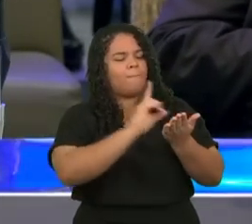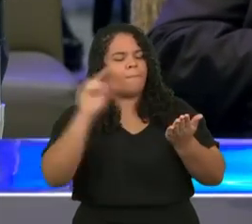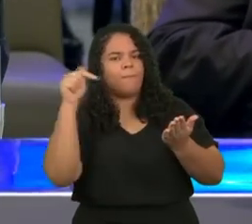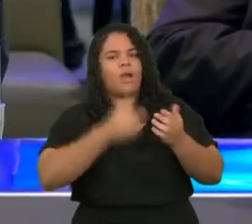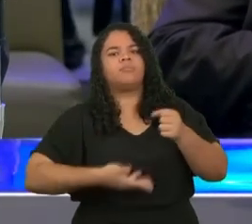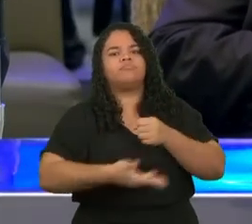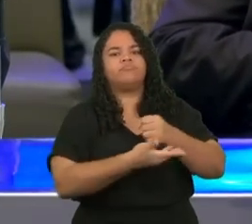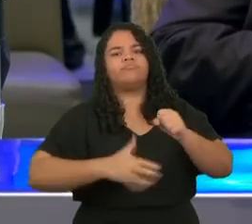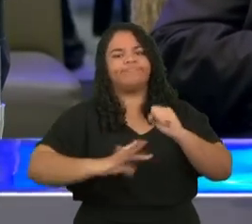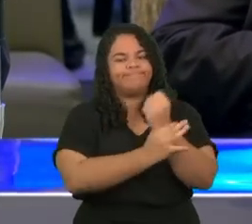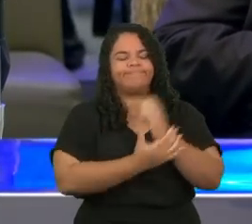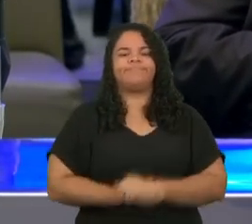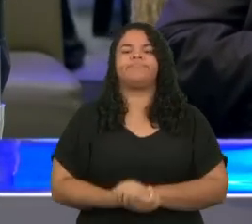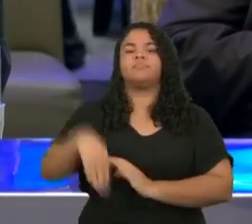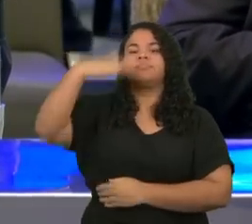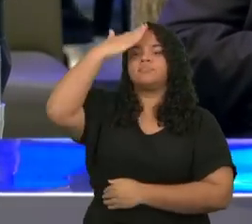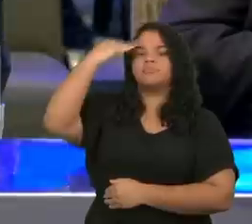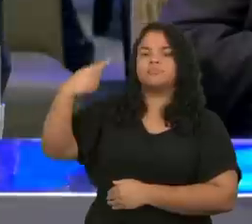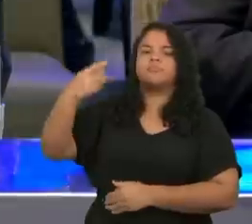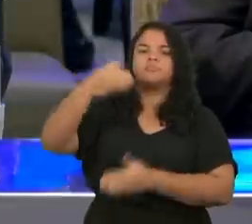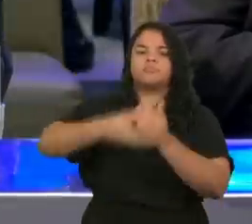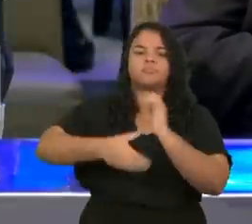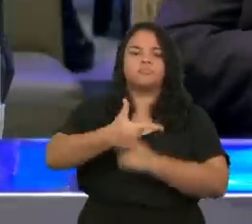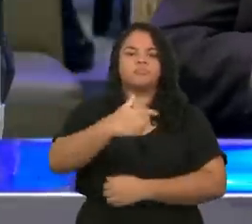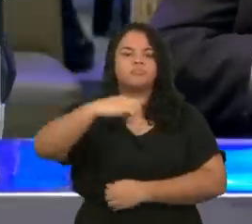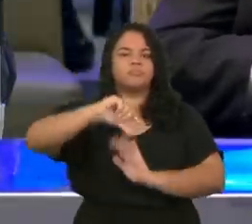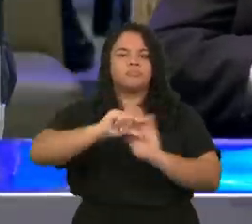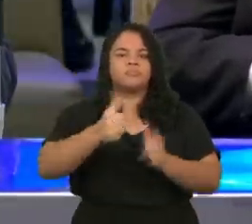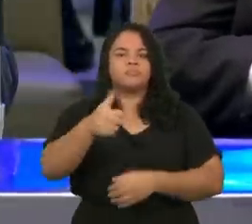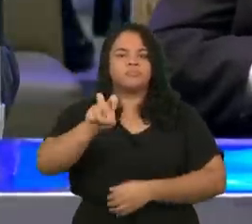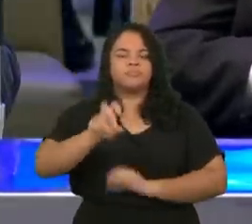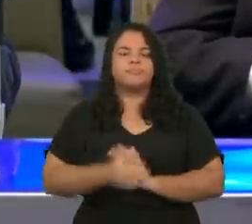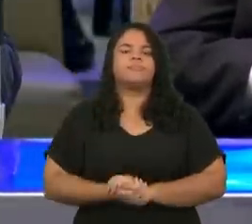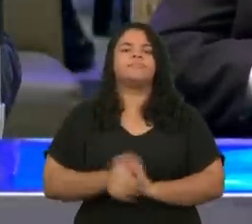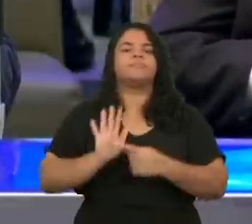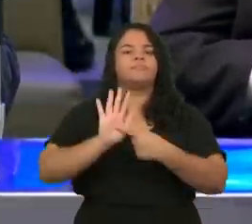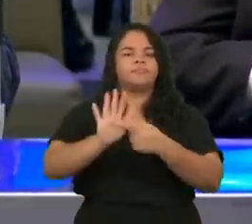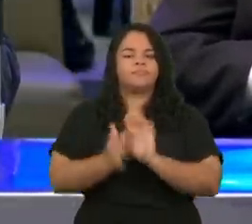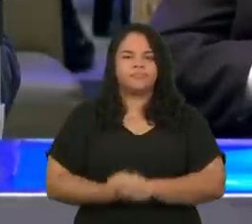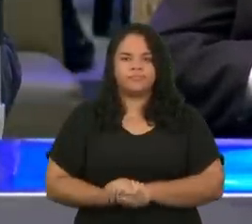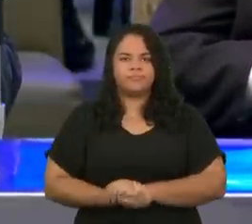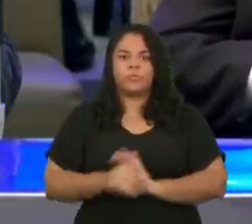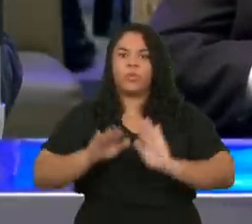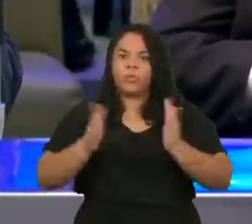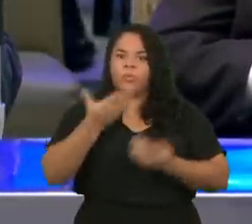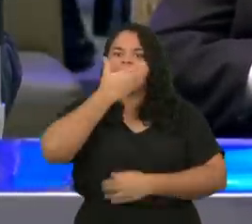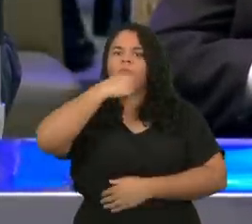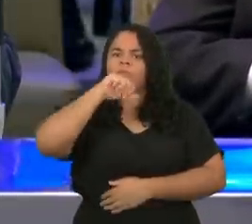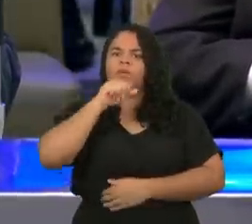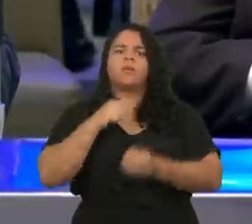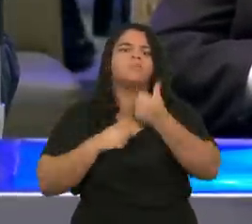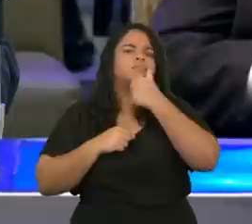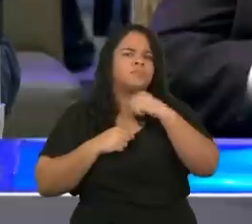e o Versículo 15 diz a vara e a repreensão dão sabedoria mas